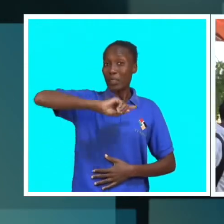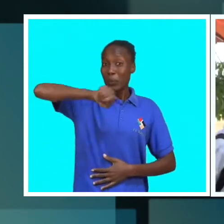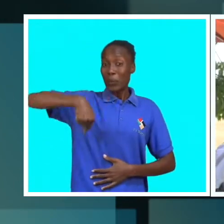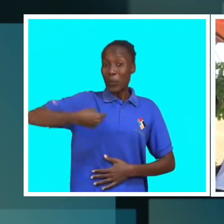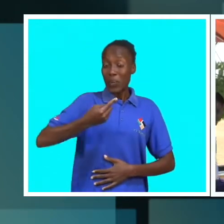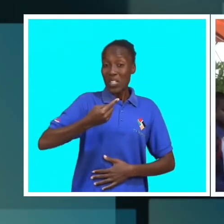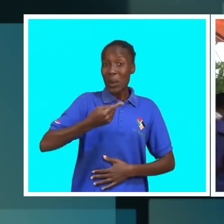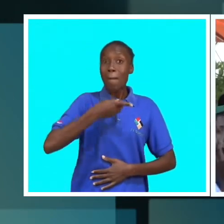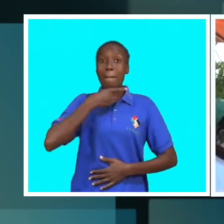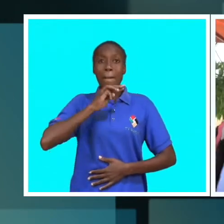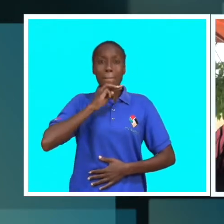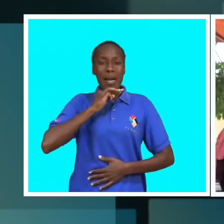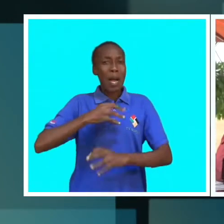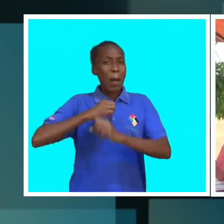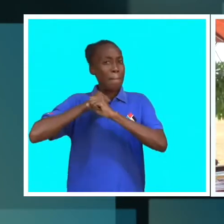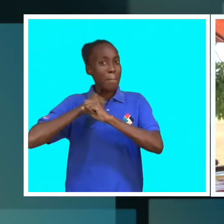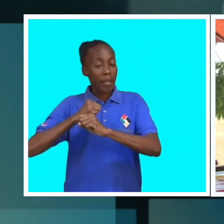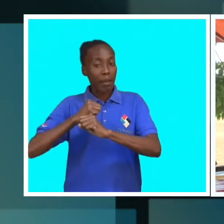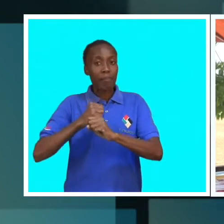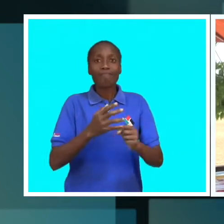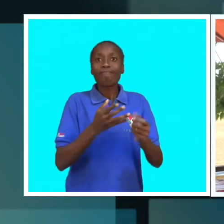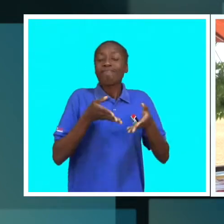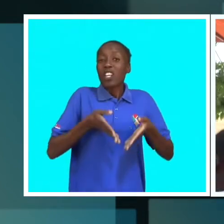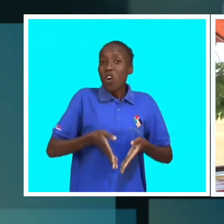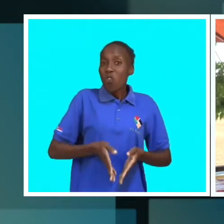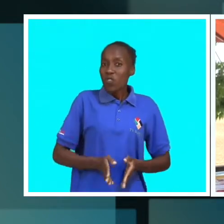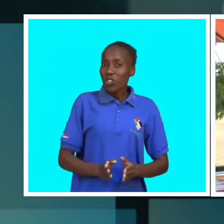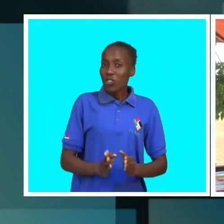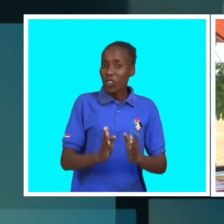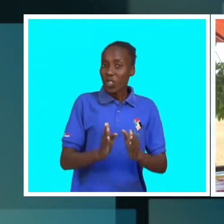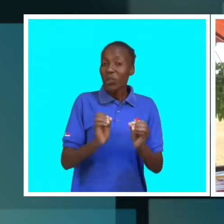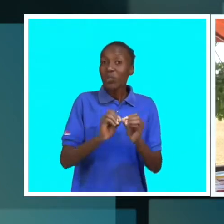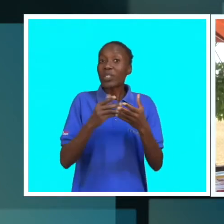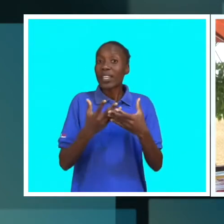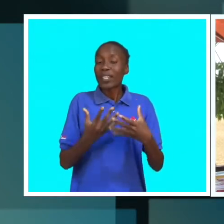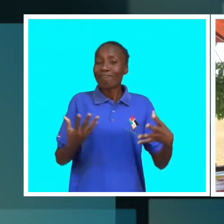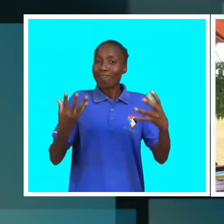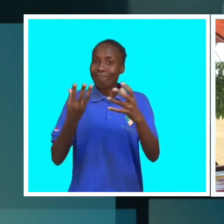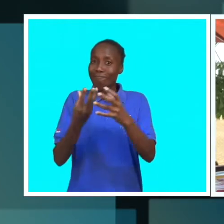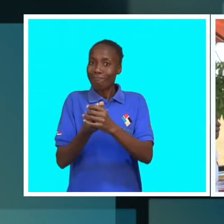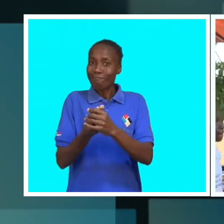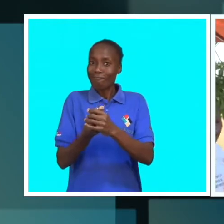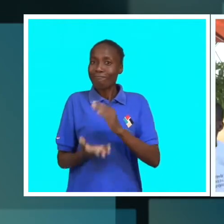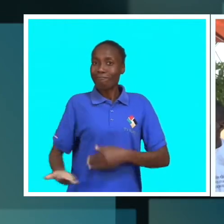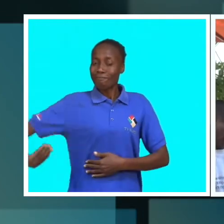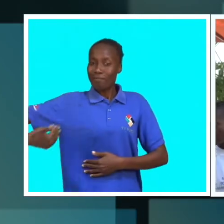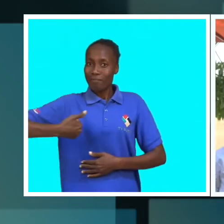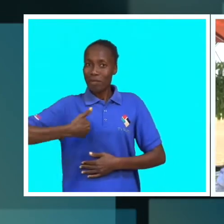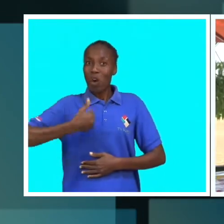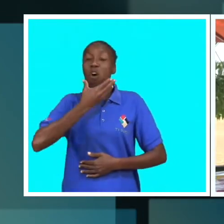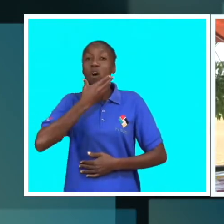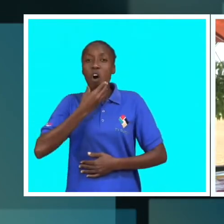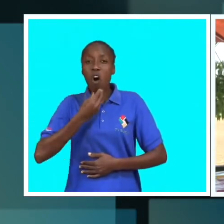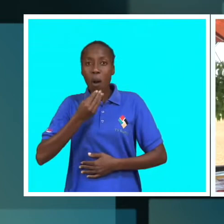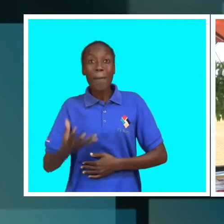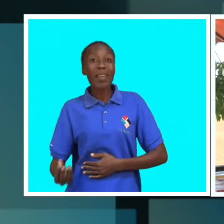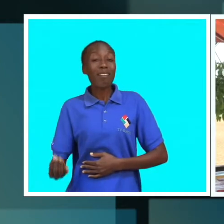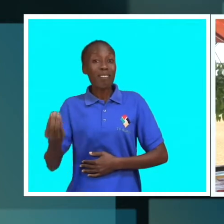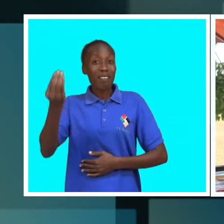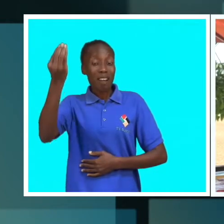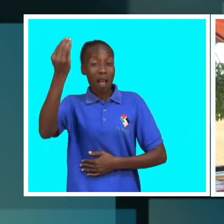eles obrigam as suas crianças a ficarem unidas com uma pessoa de uma idade